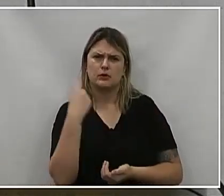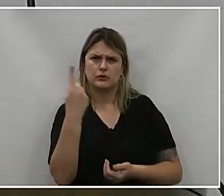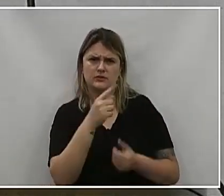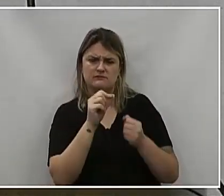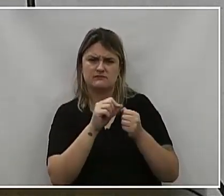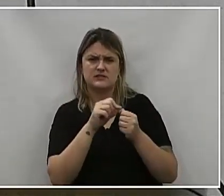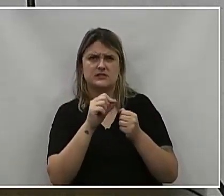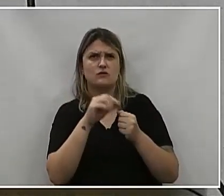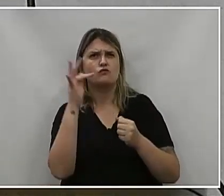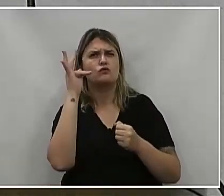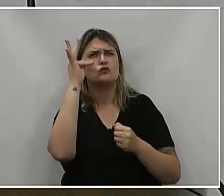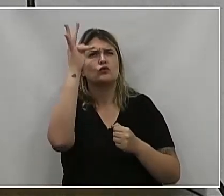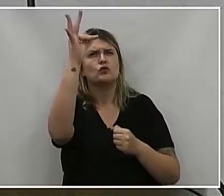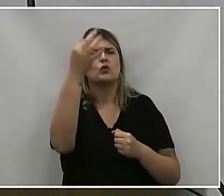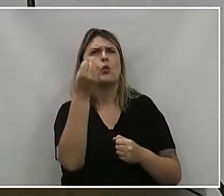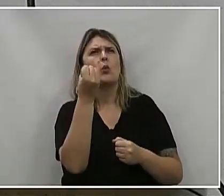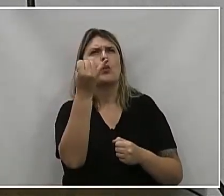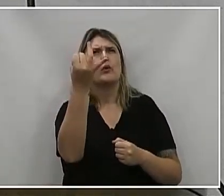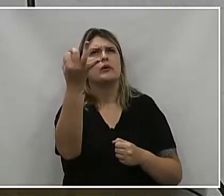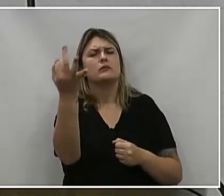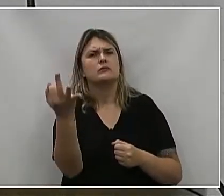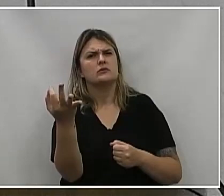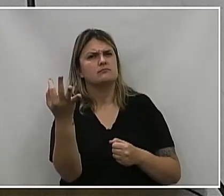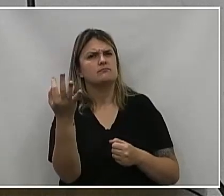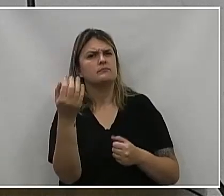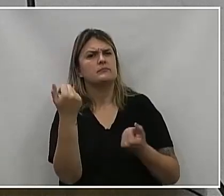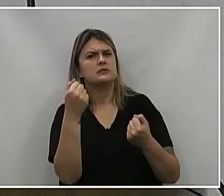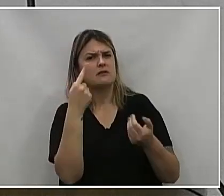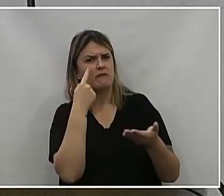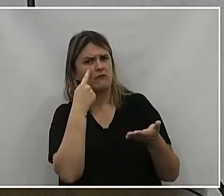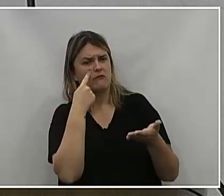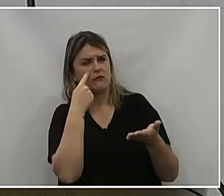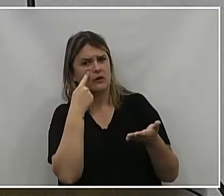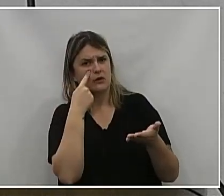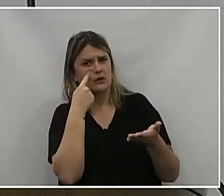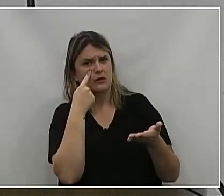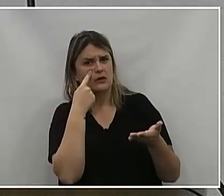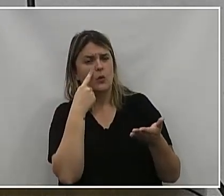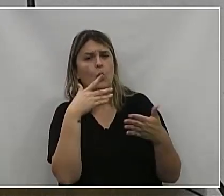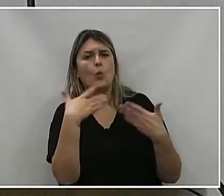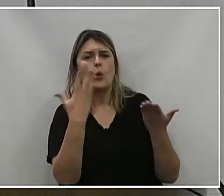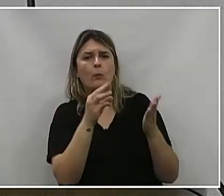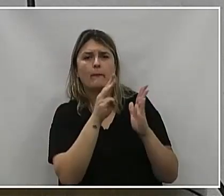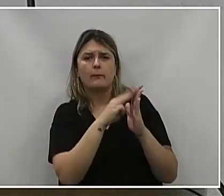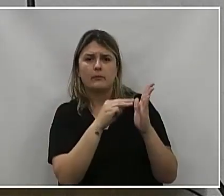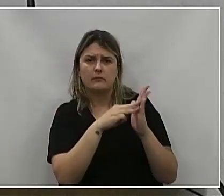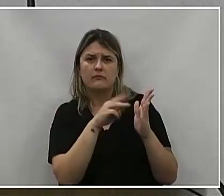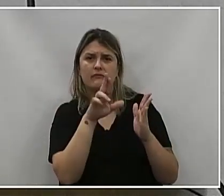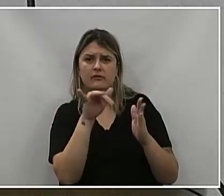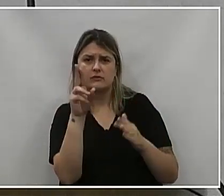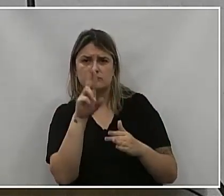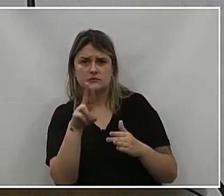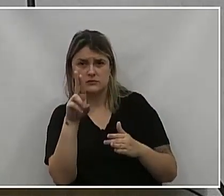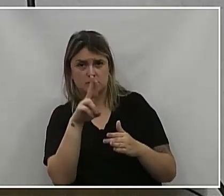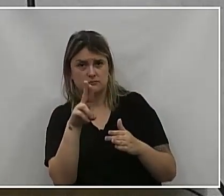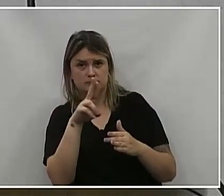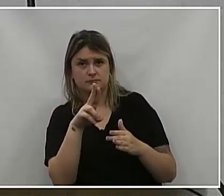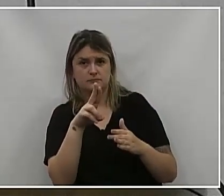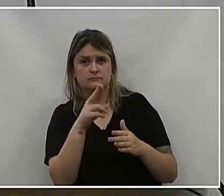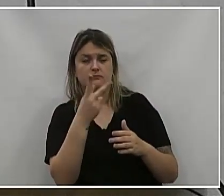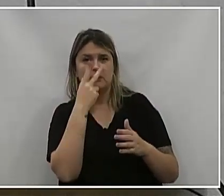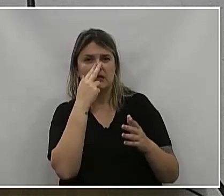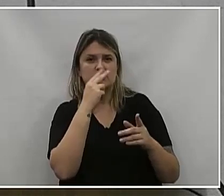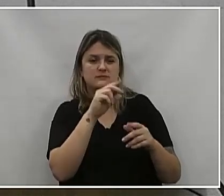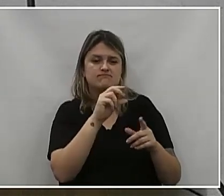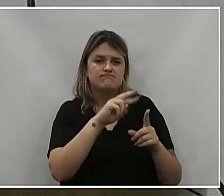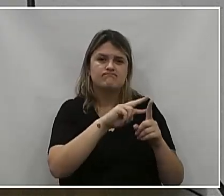fazer a projeção desses valores, a gente precisava se ater à metodologia que seria utilizada para a